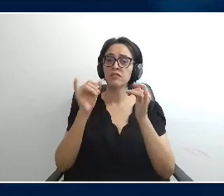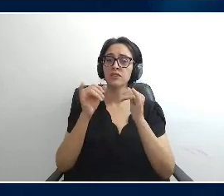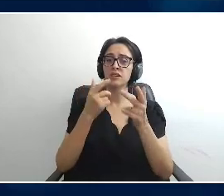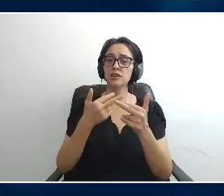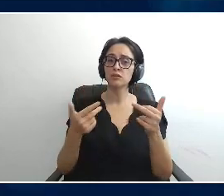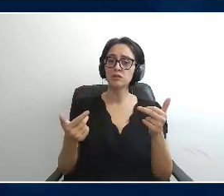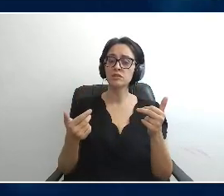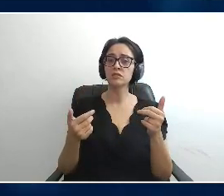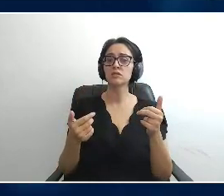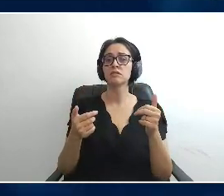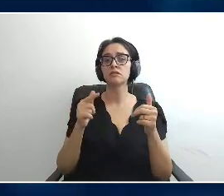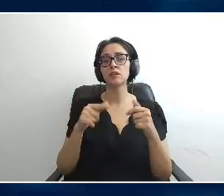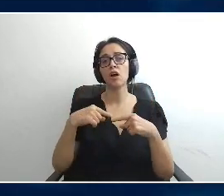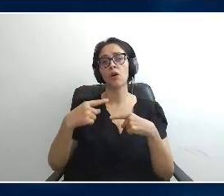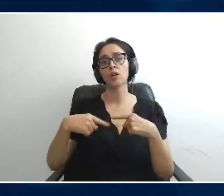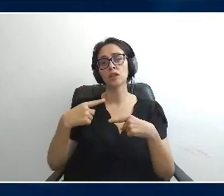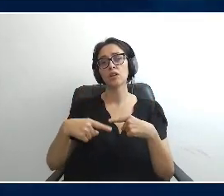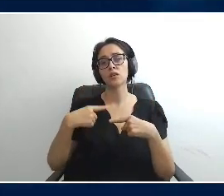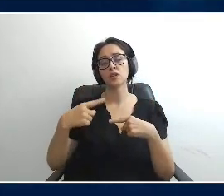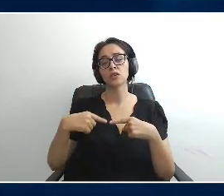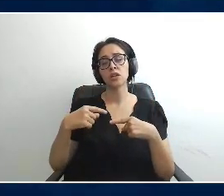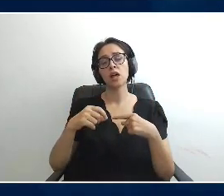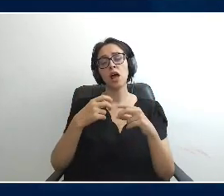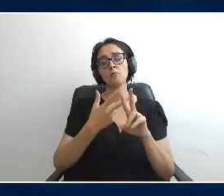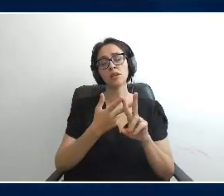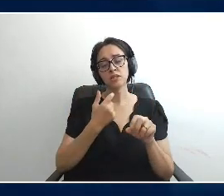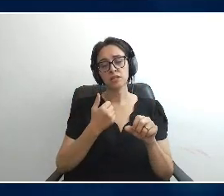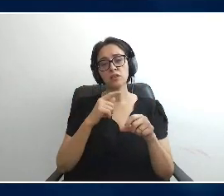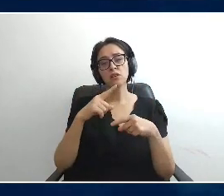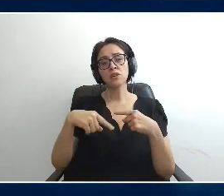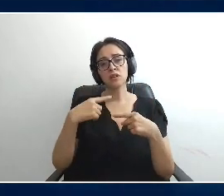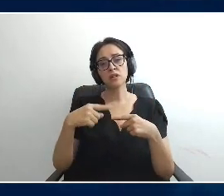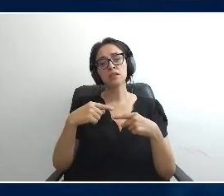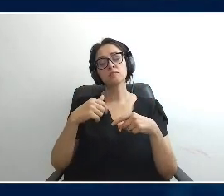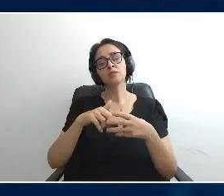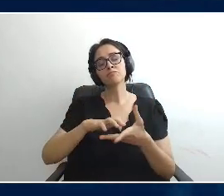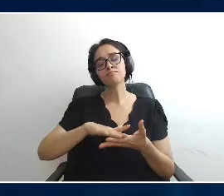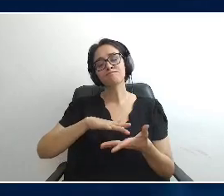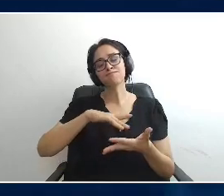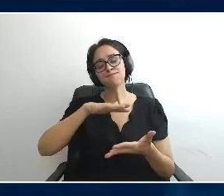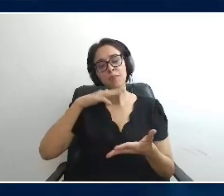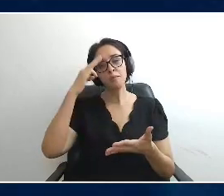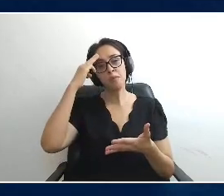estado rodando enquanto a aplicação roda, e esse estado ir inflando, e é o famoso memory leak.